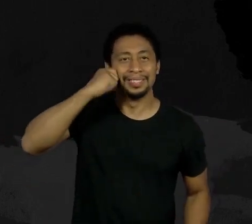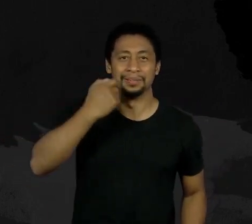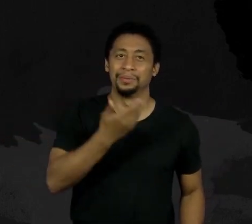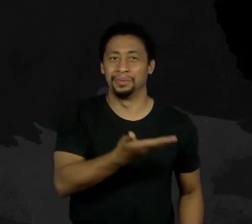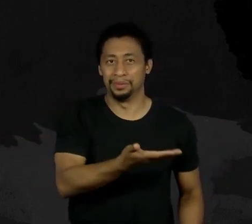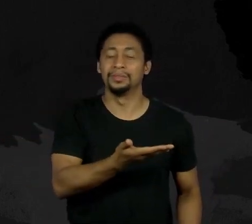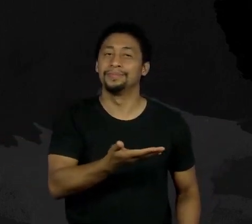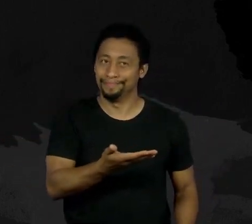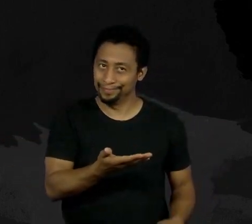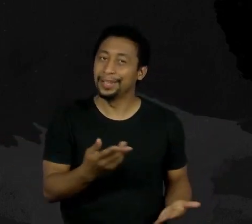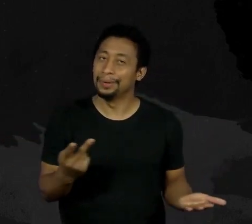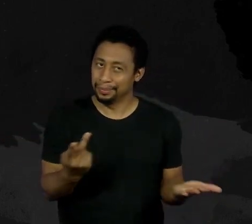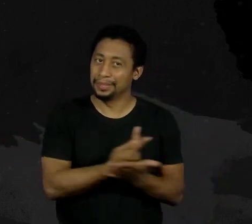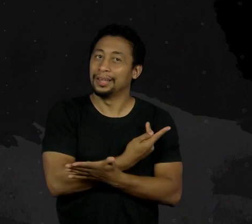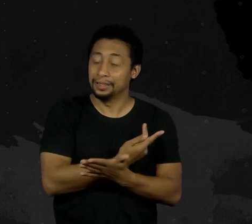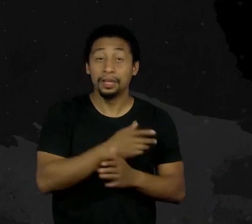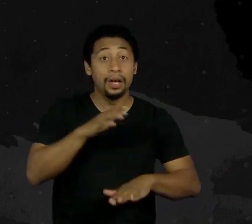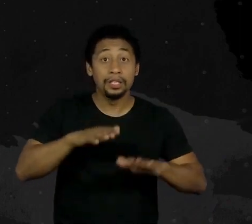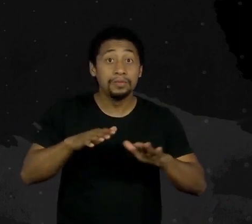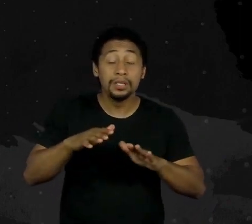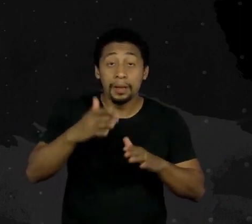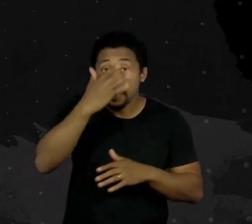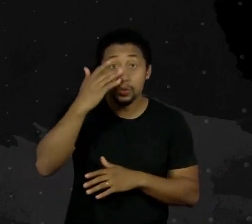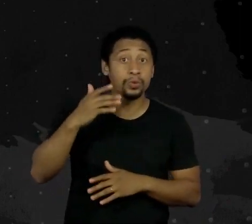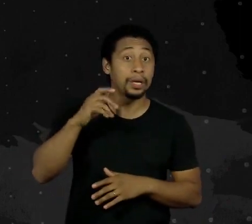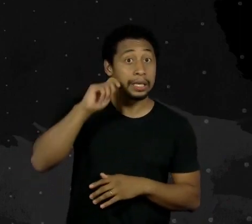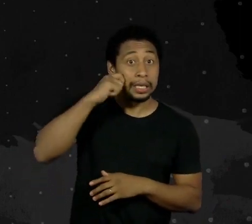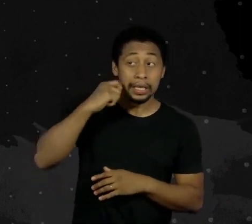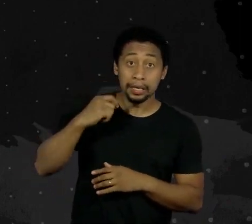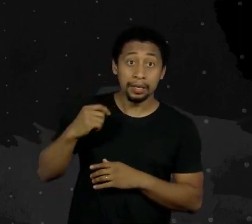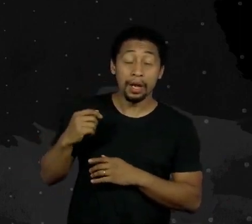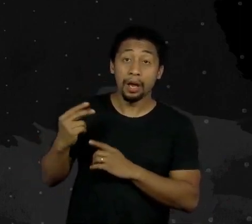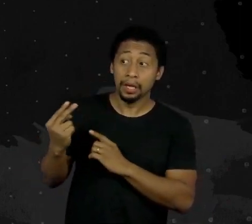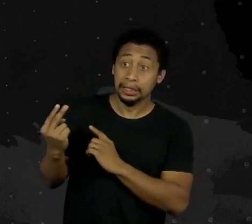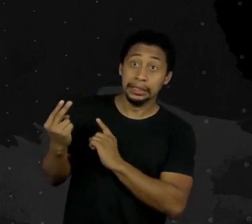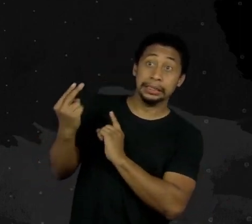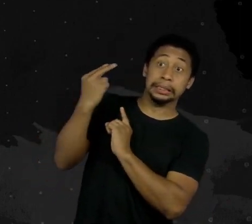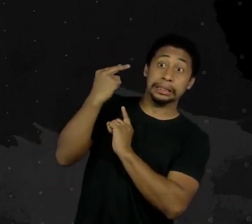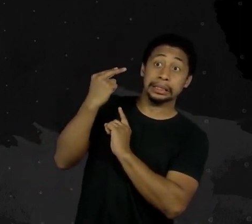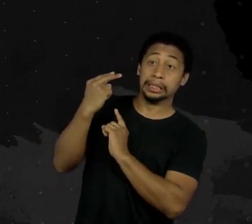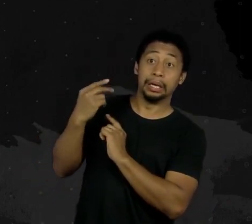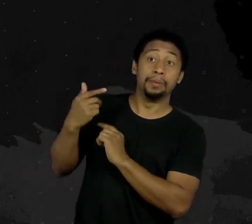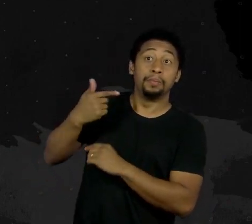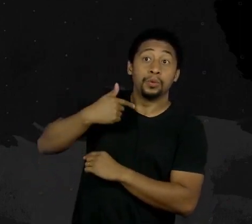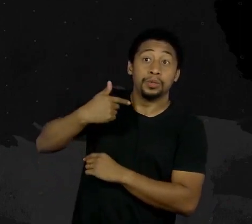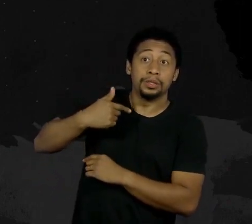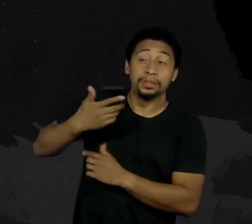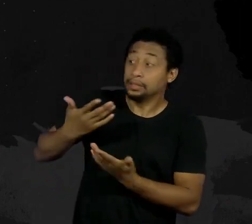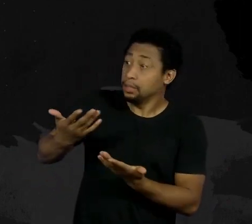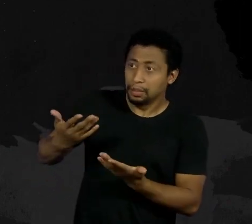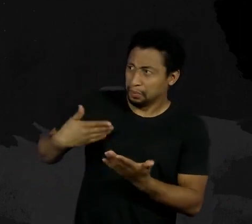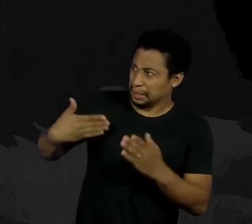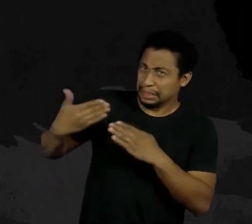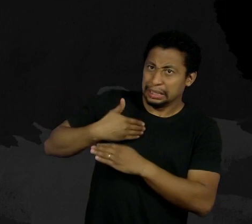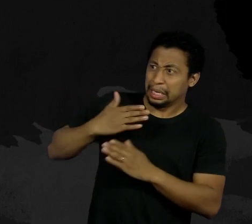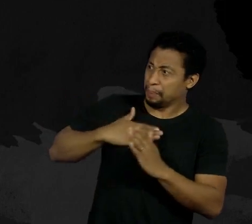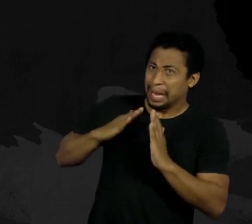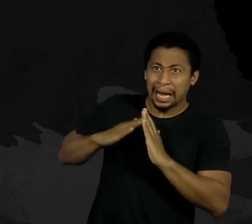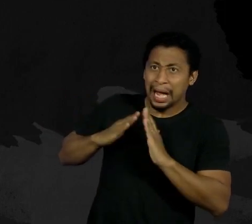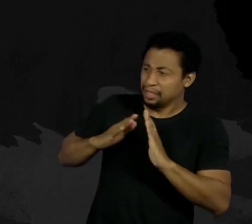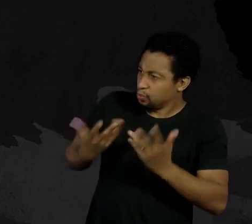da vítima. Muitas vezes a pessoa se sente coagida a permitir que a polícia entre na sua casa sem nenhuma autorização